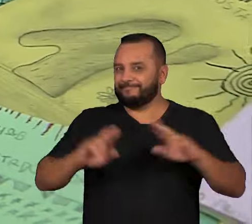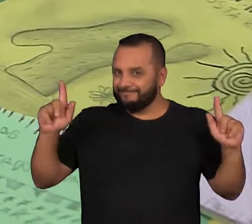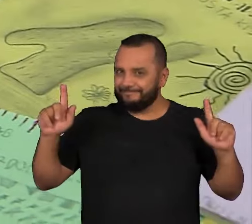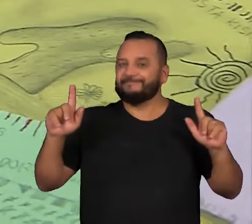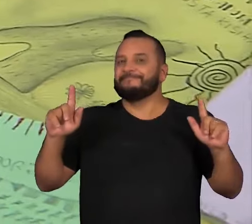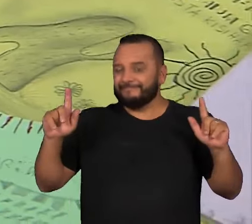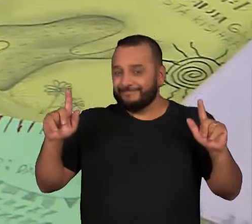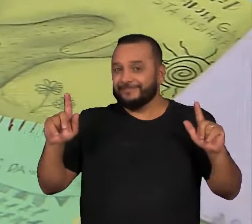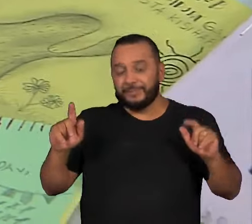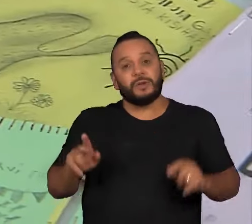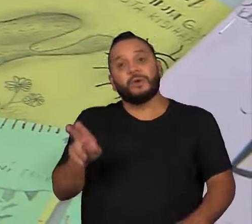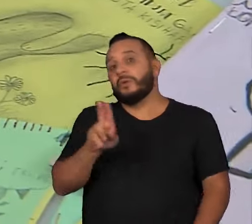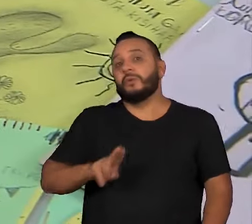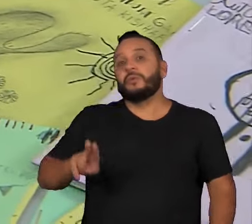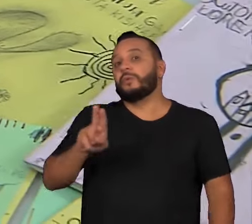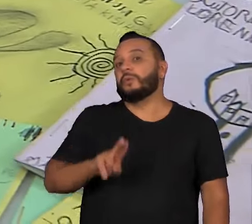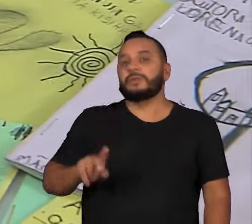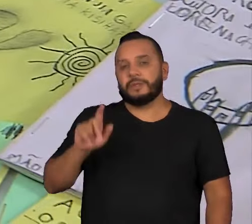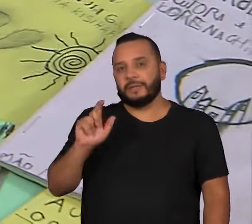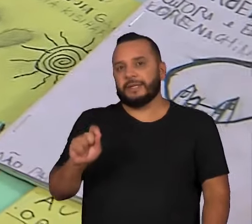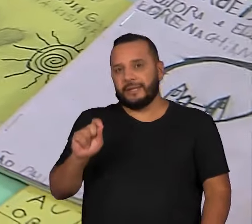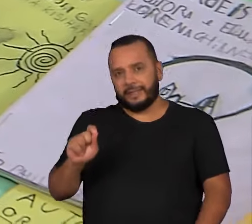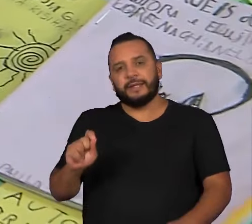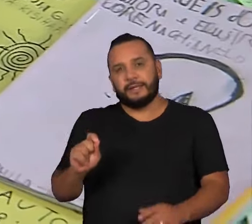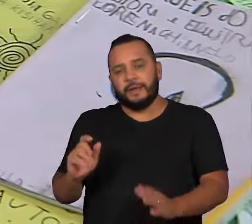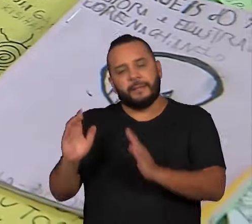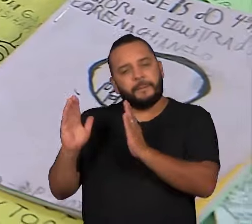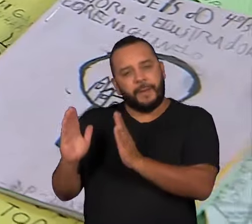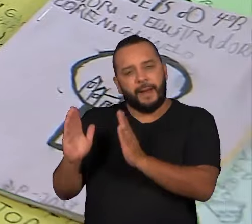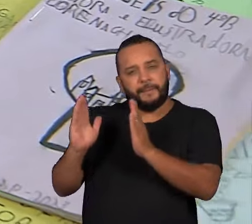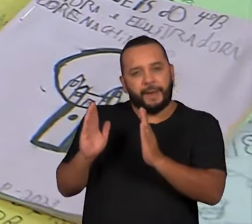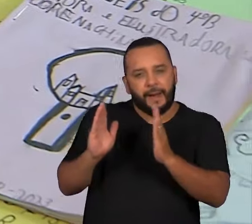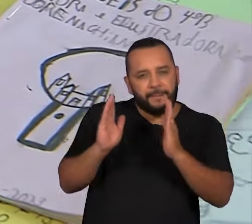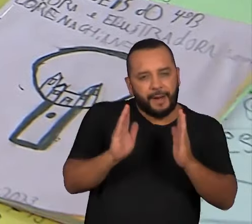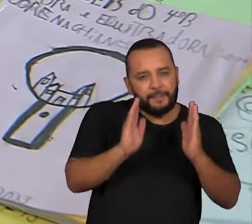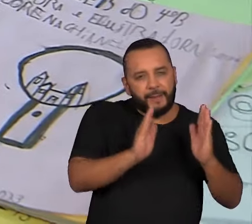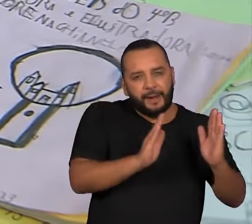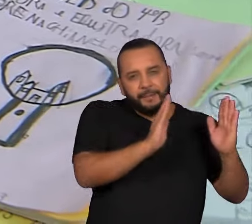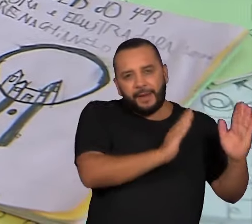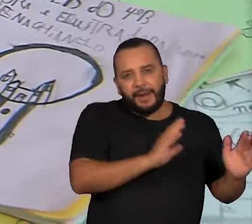e adiciona particularidades ao processo de aprendizagem.